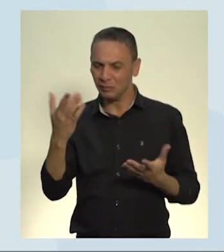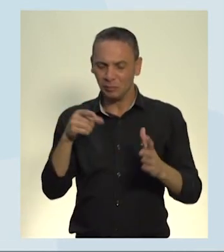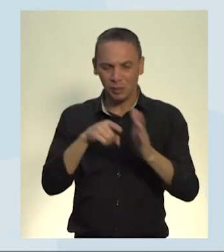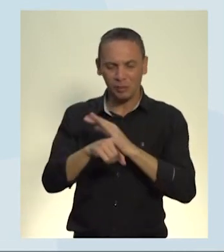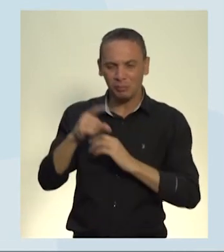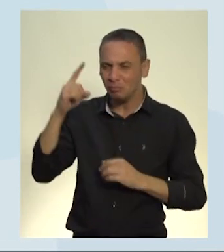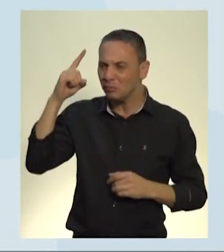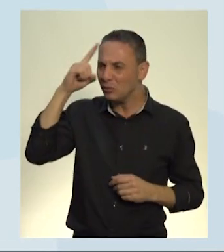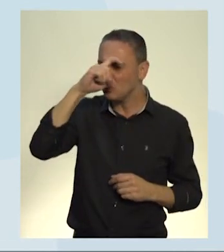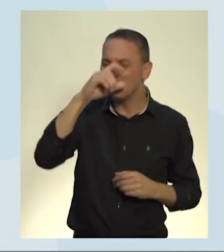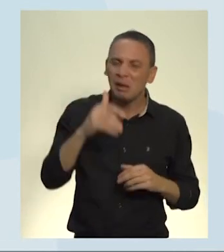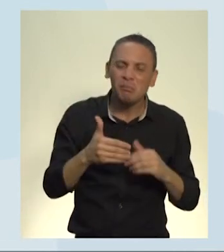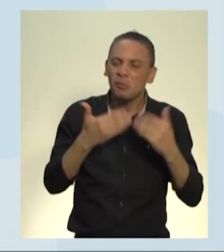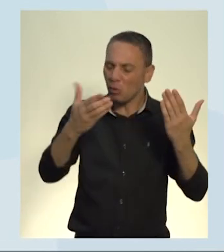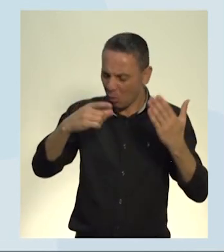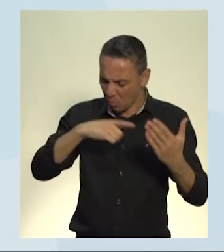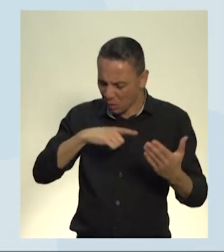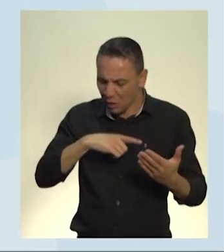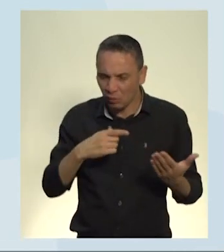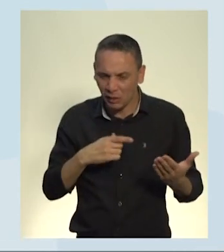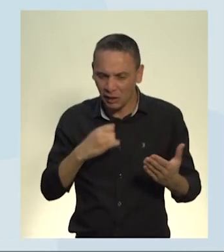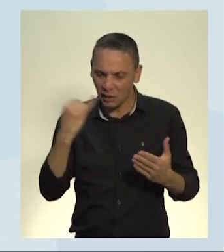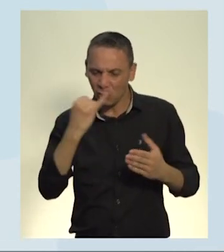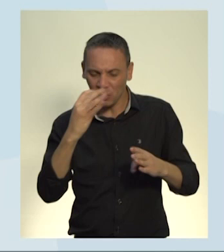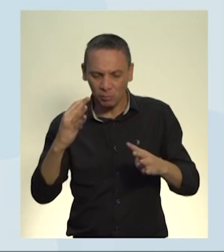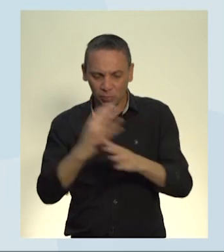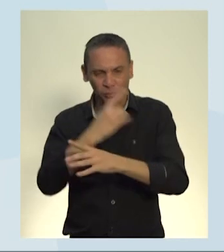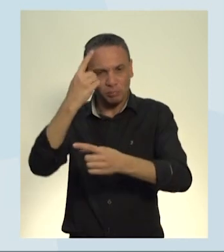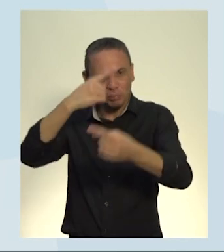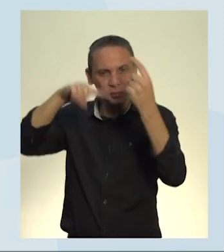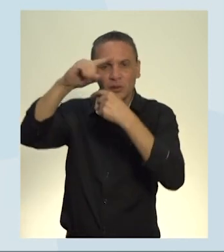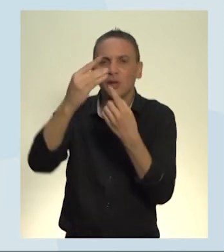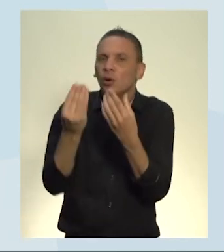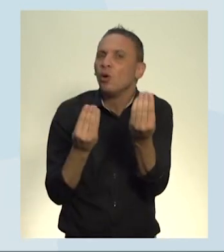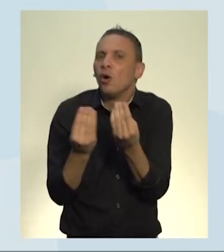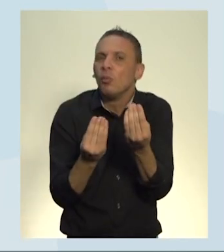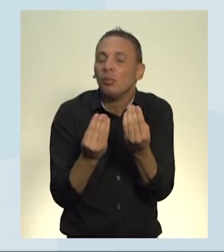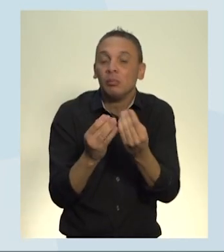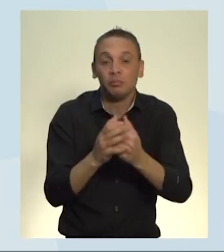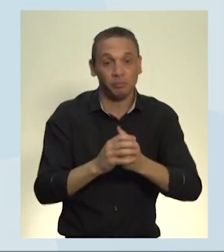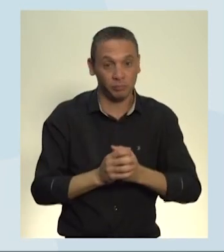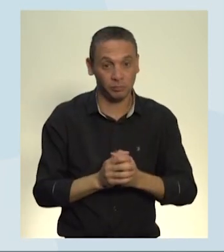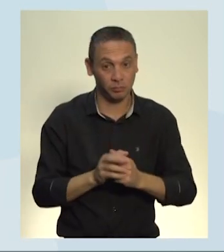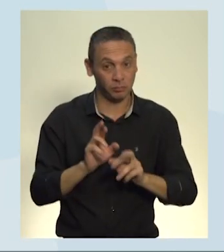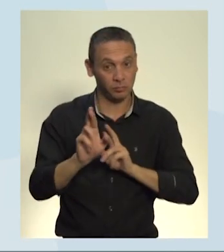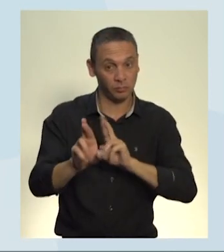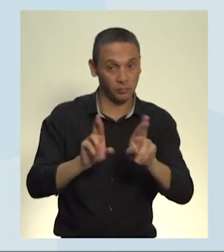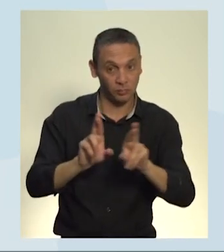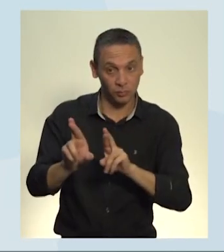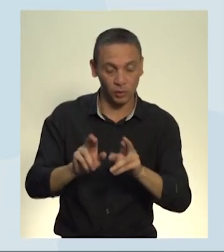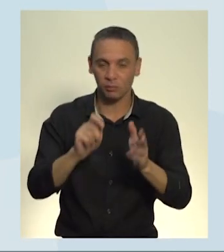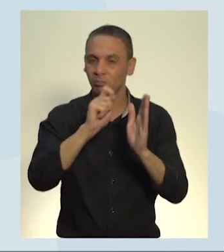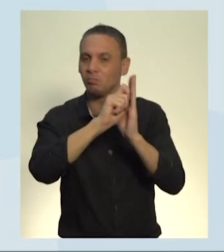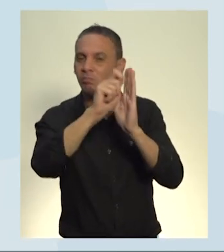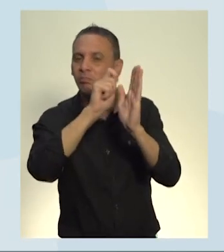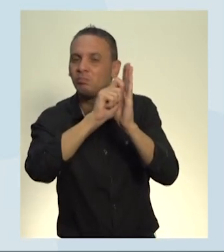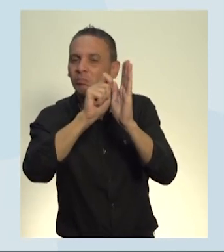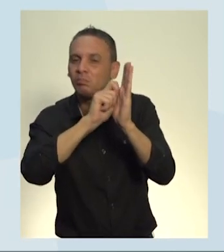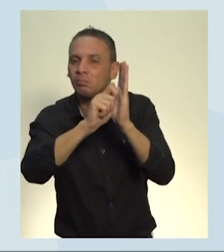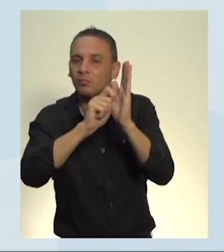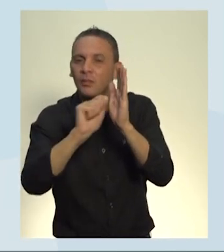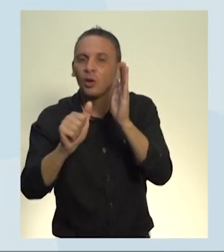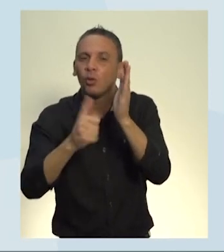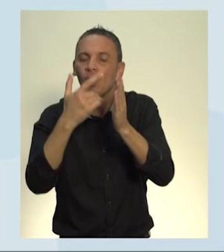não é quais dificuldades tenham encontrado e como superá-las. Vocês vão tentar escrever